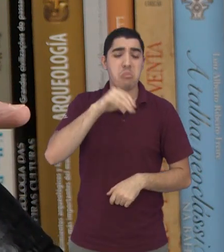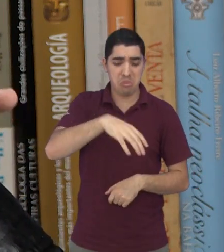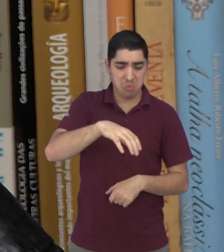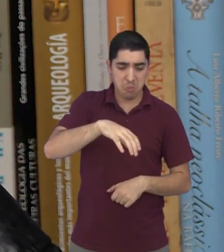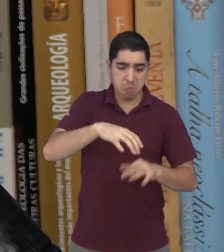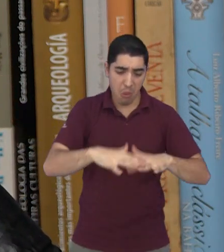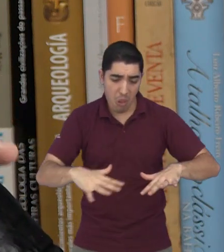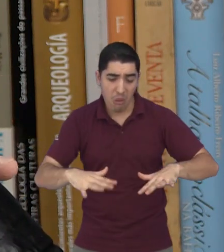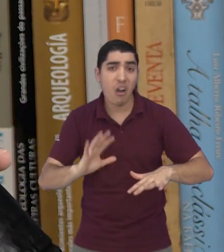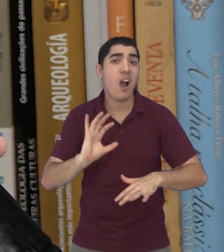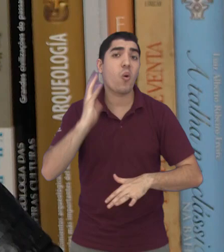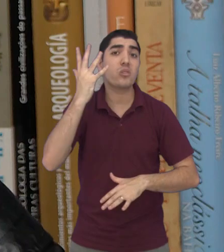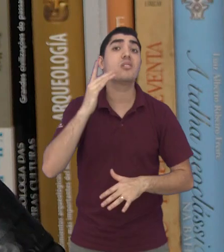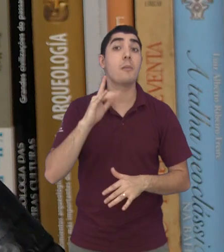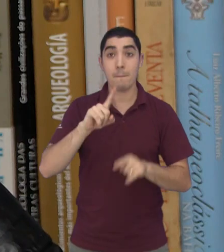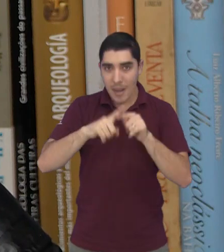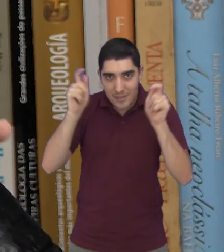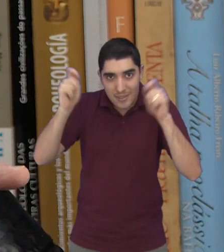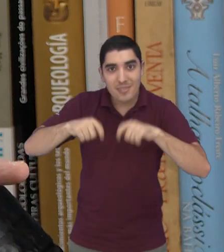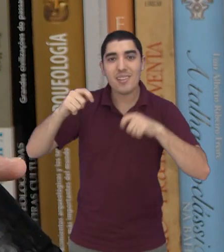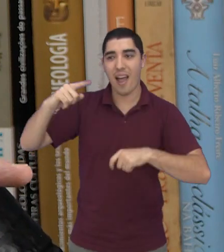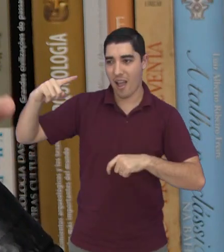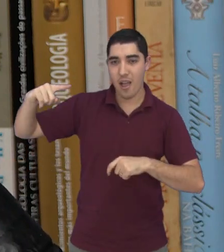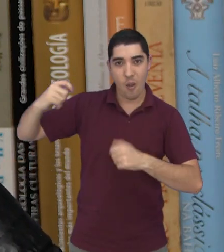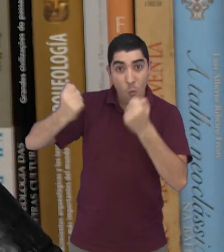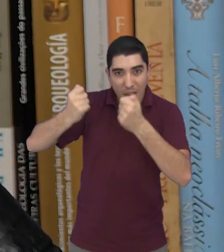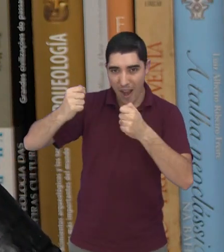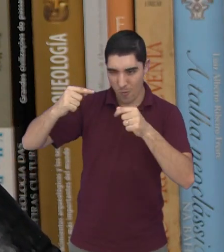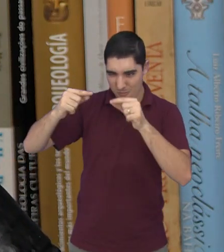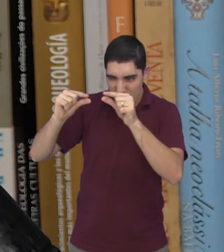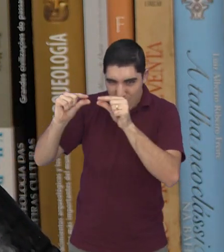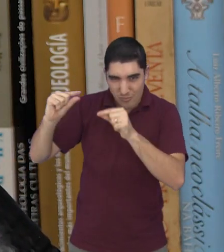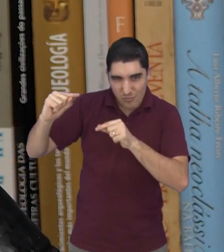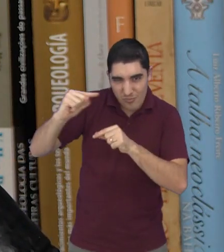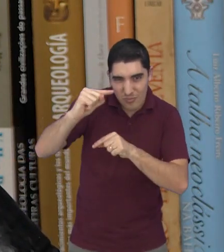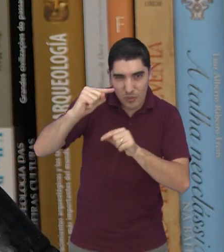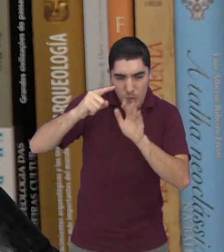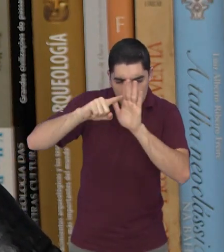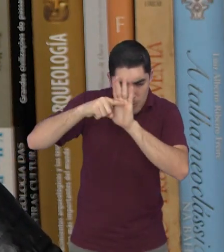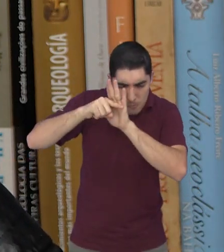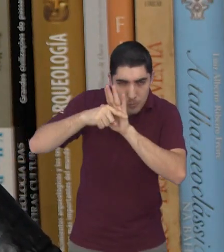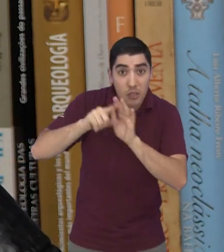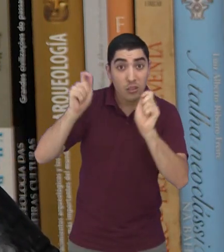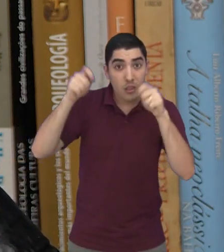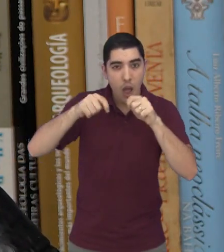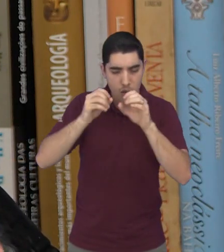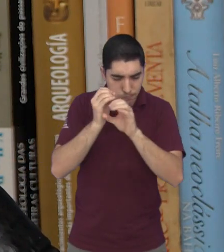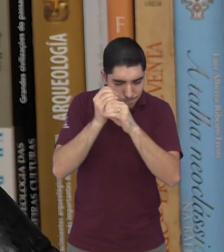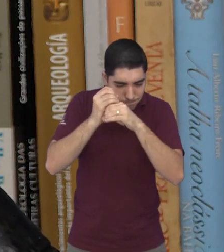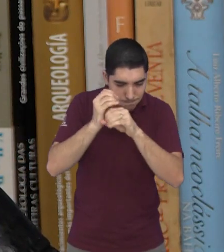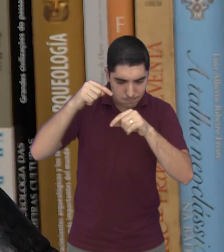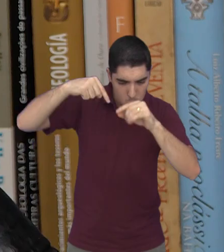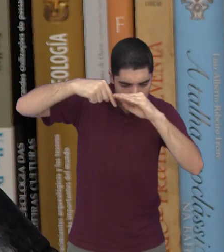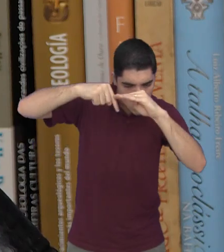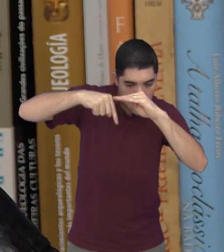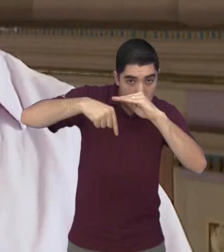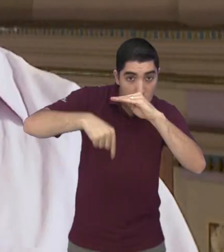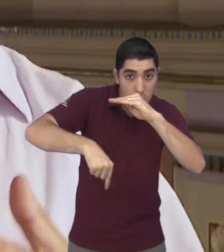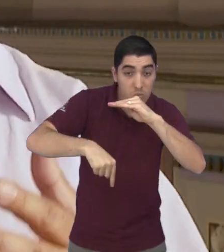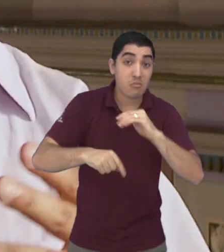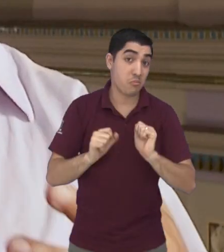ação humana, elas permanecem. Então, se existiu, a gente vai ter a cicatriz desse túnel. Ou, quem sabe, até de vazios ali